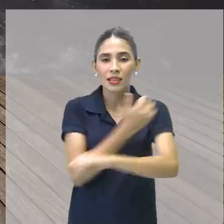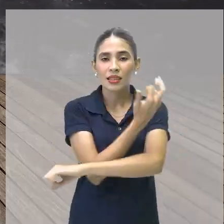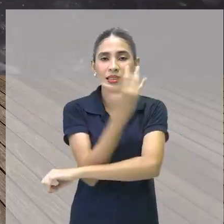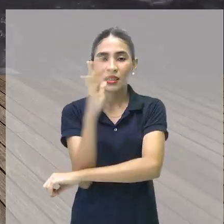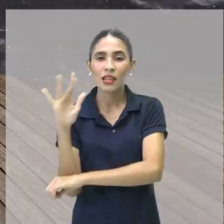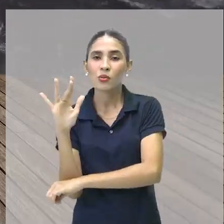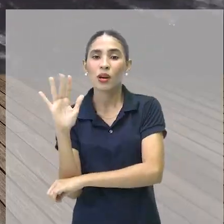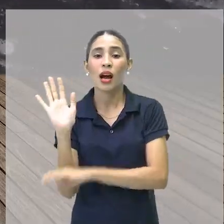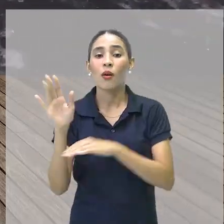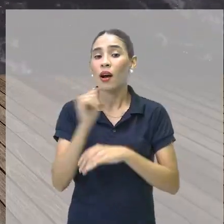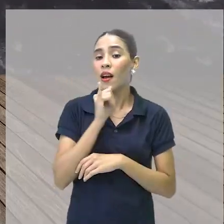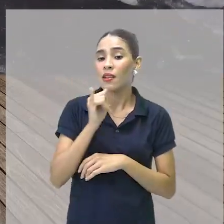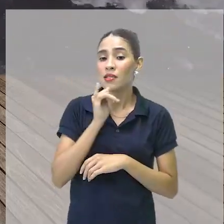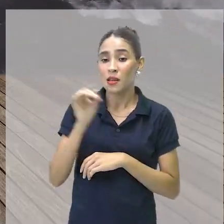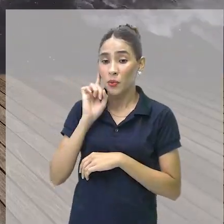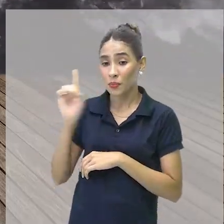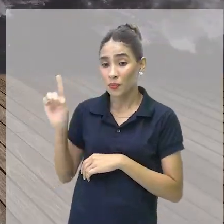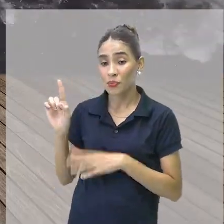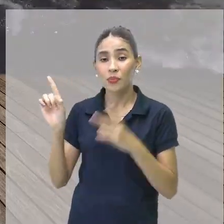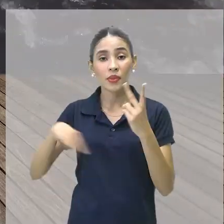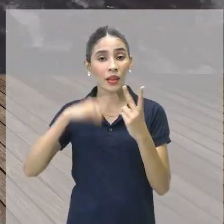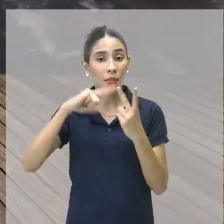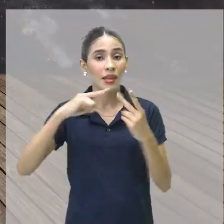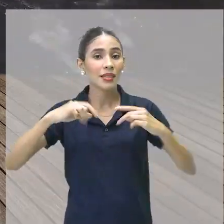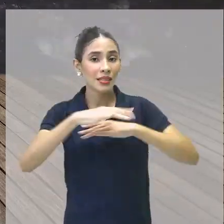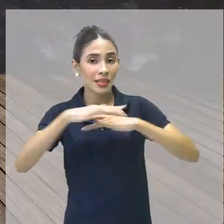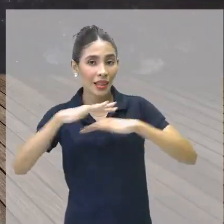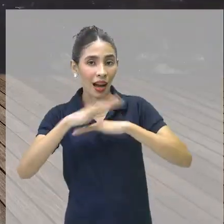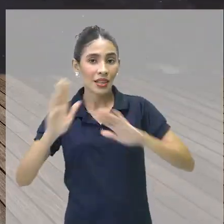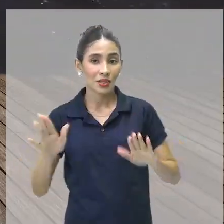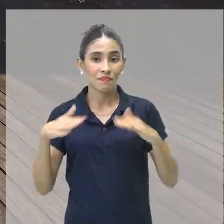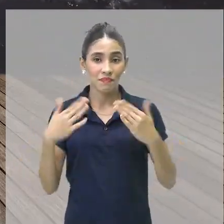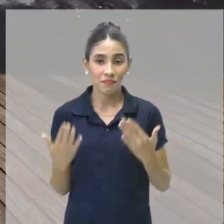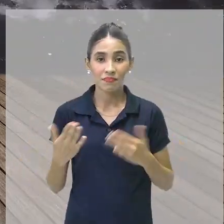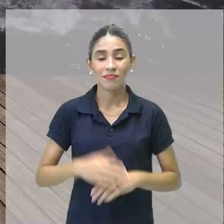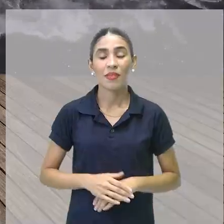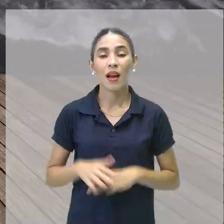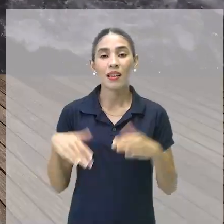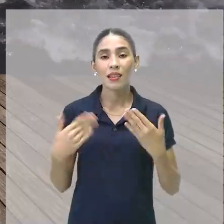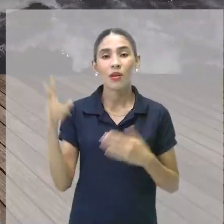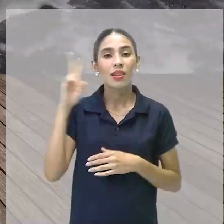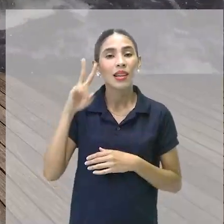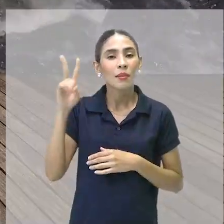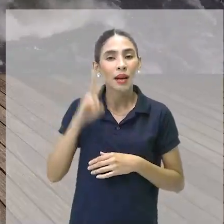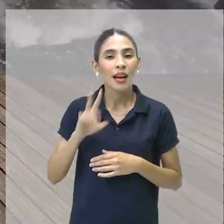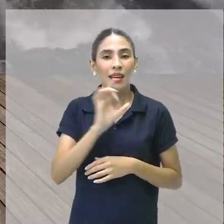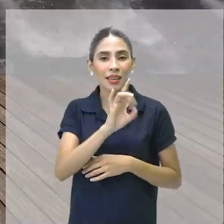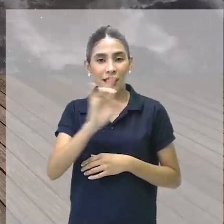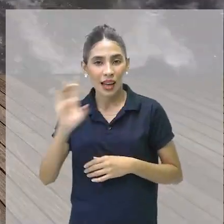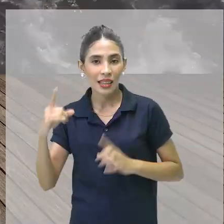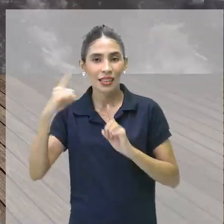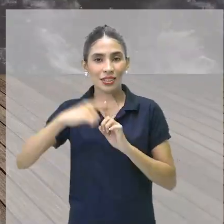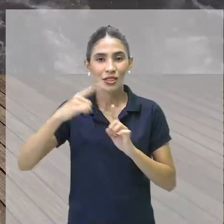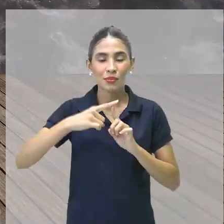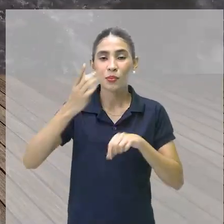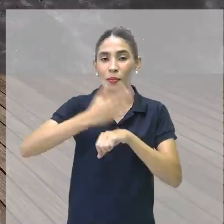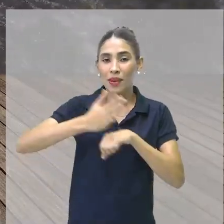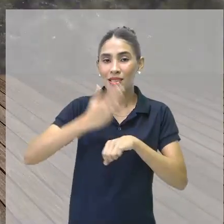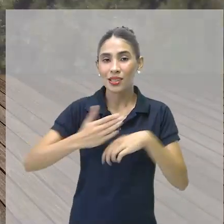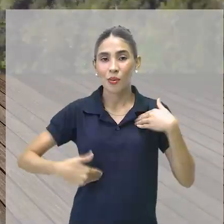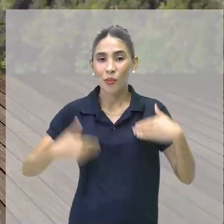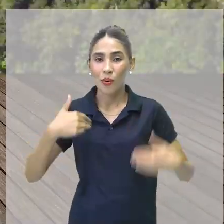que vocês estão vendo aqui, e no meio urbano. Tá certo? Então, vamos relembrar cada uma dessas práticas